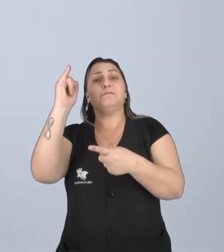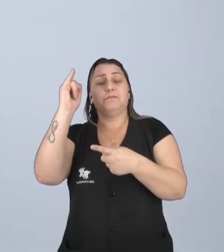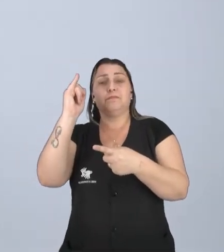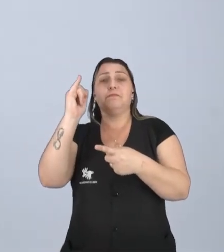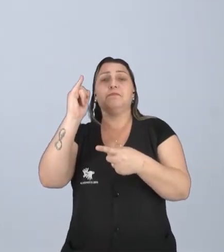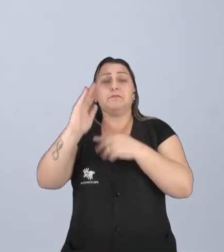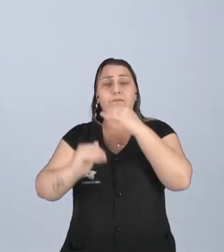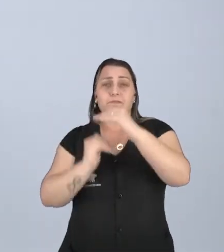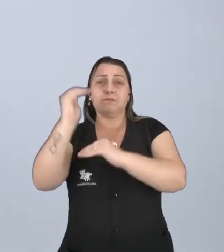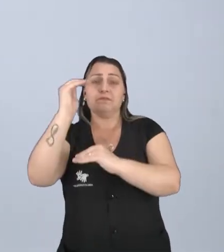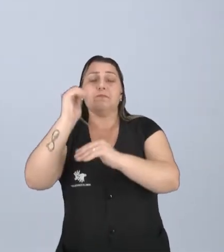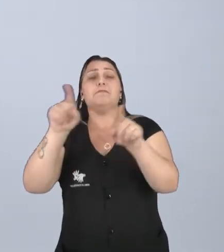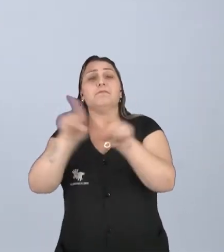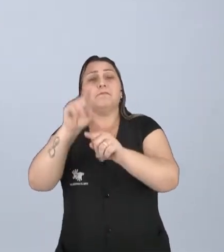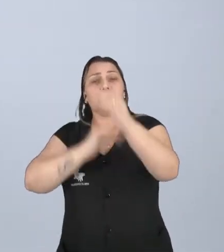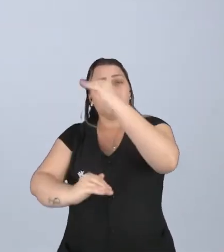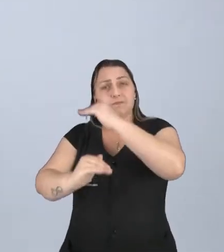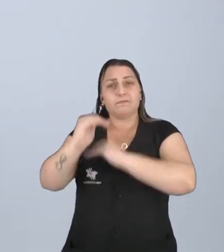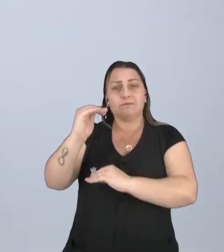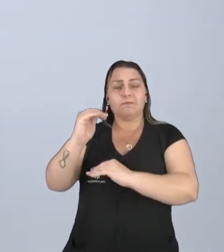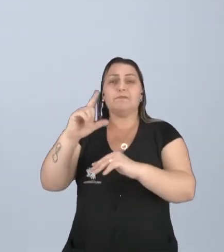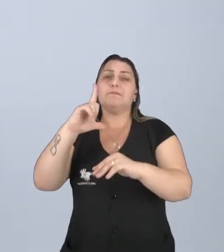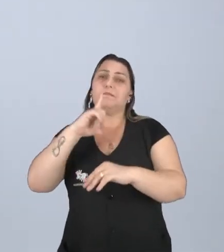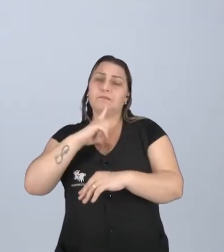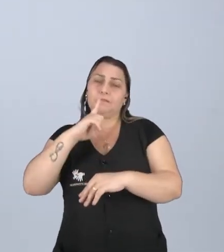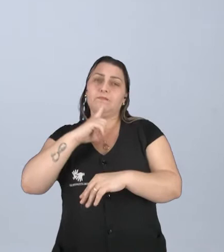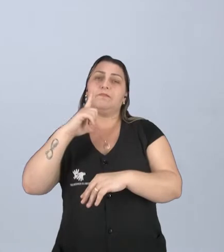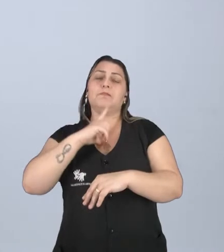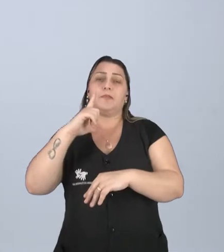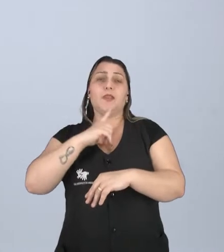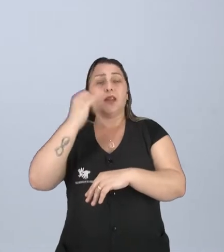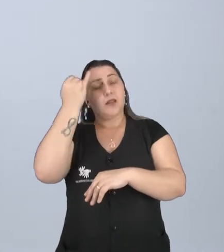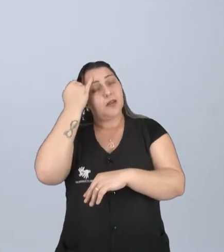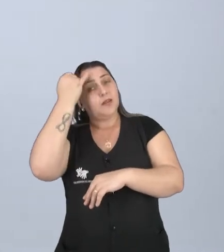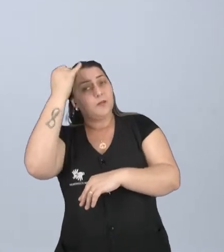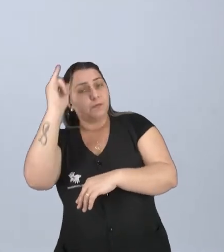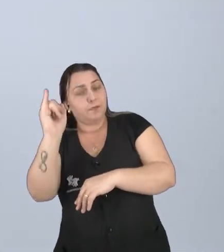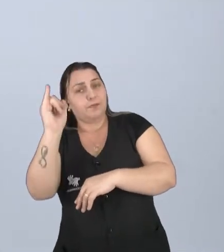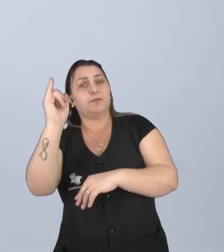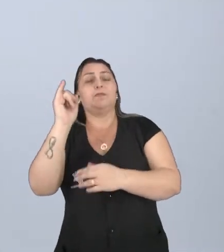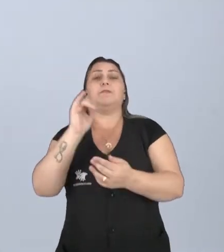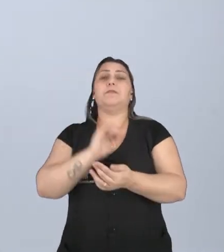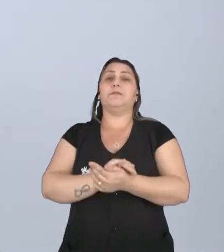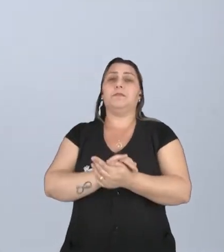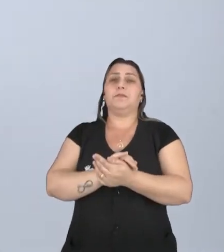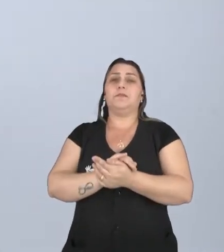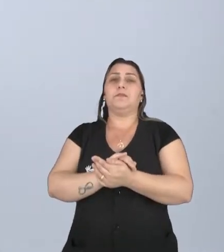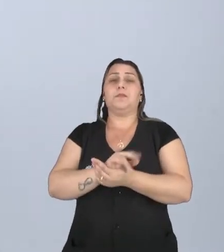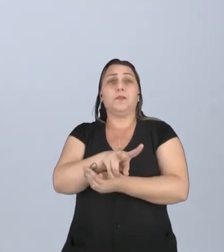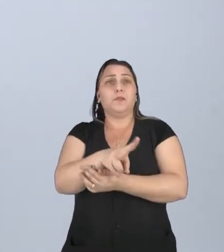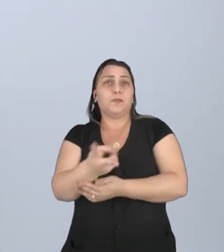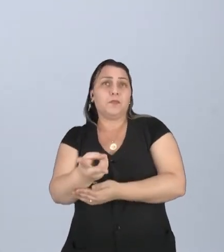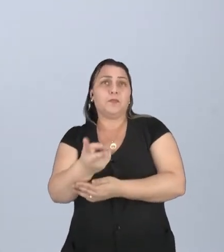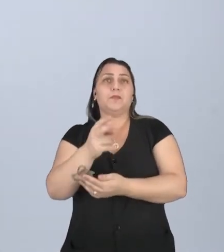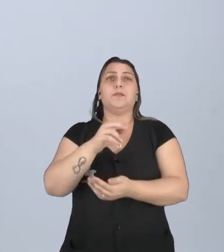e ideias regressistas, né? E aí a gente vai ter muito essas ideias convergendo, tá,